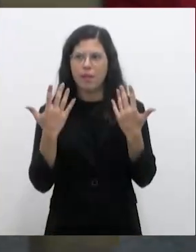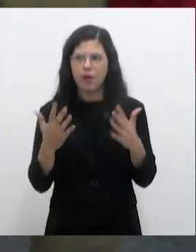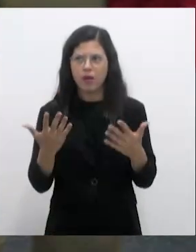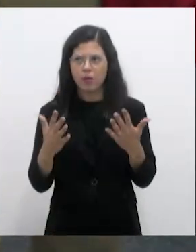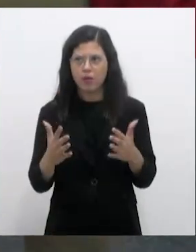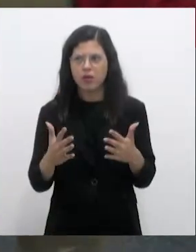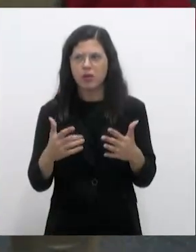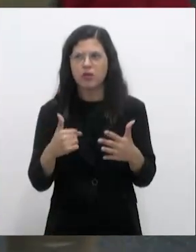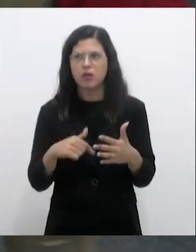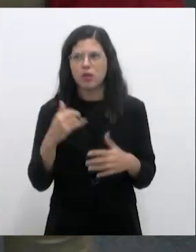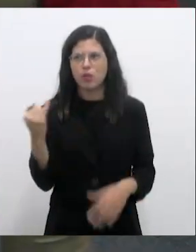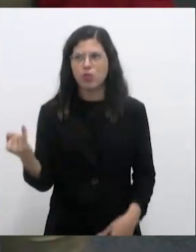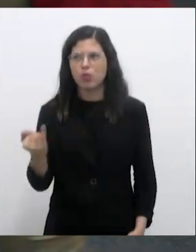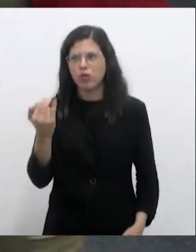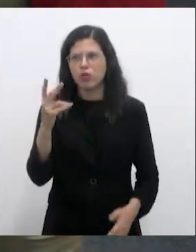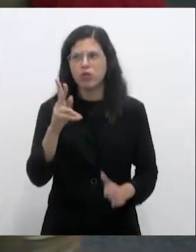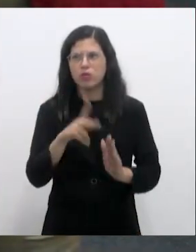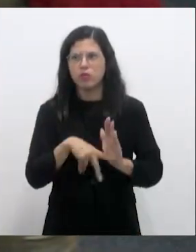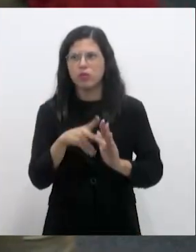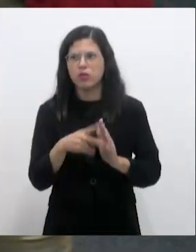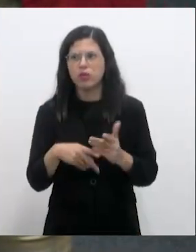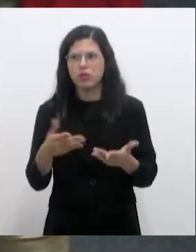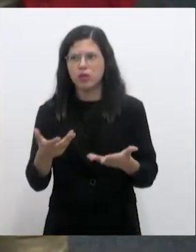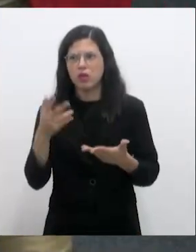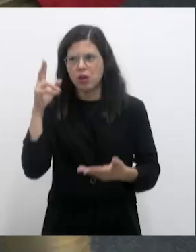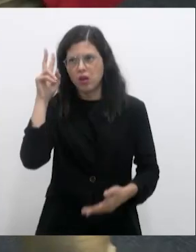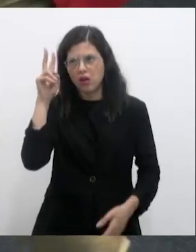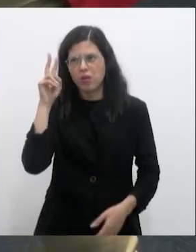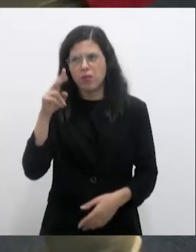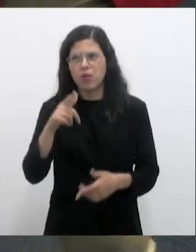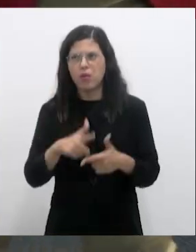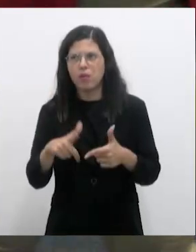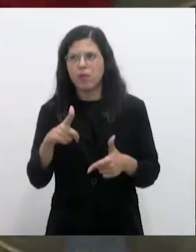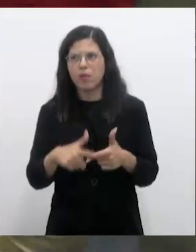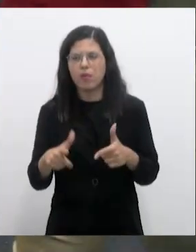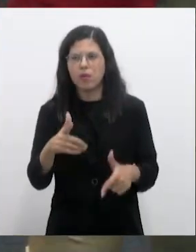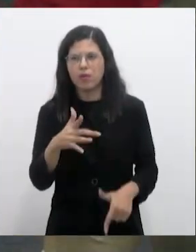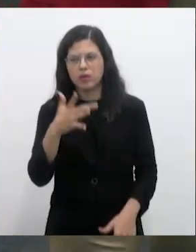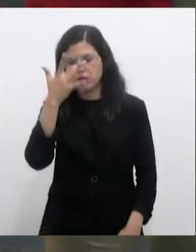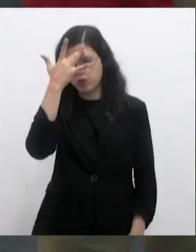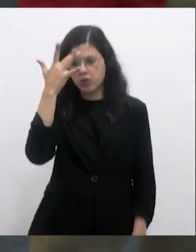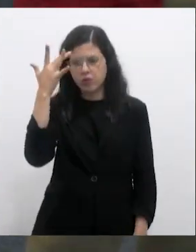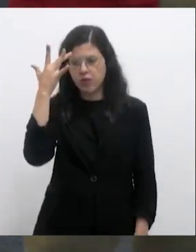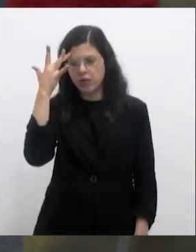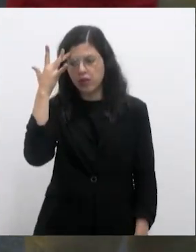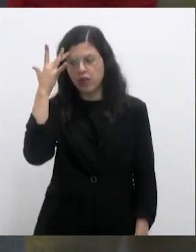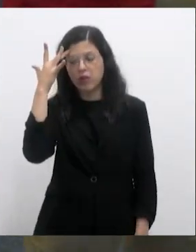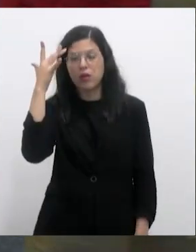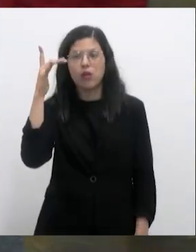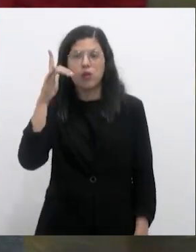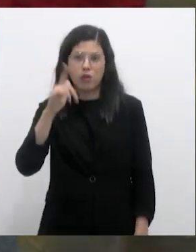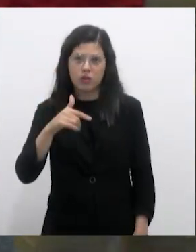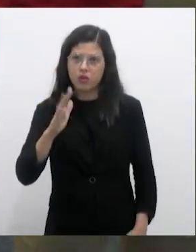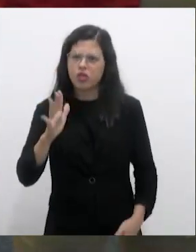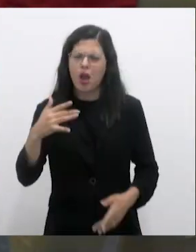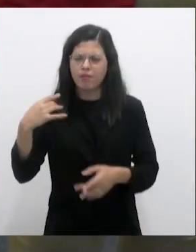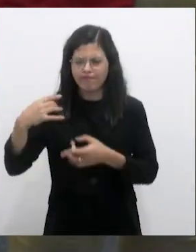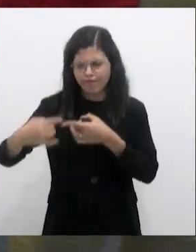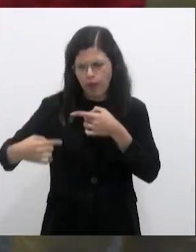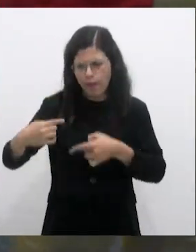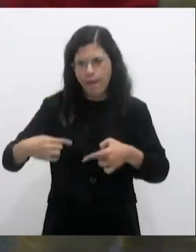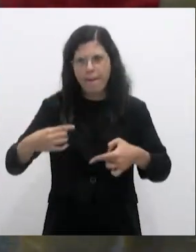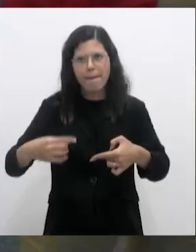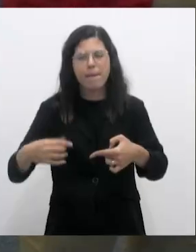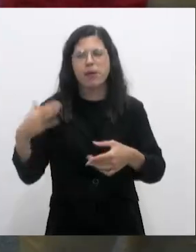esse importante projeto. Queria lembrar que o problema de saúde mental é um problema que a gente já vem discutindo aqui há